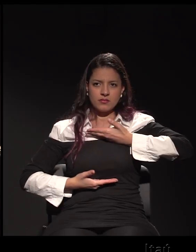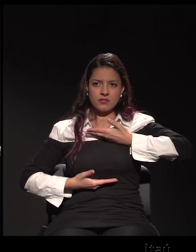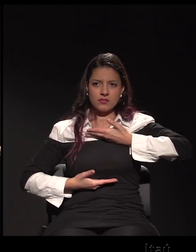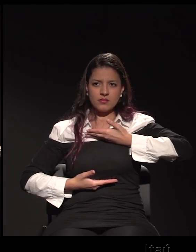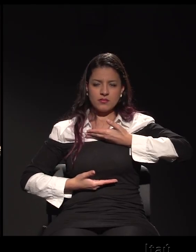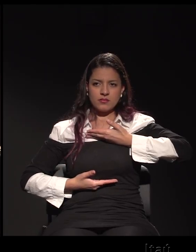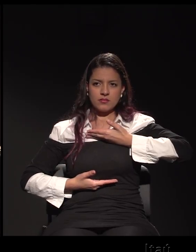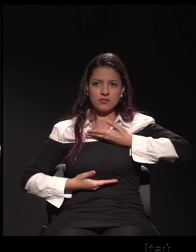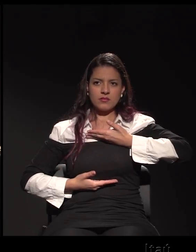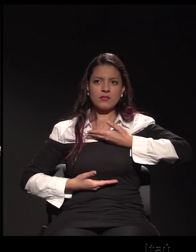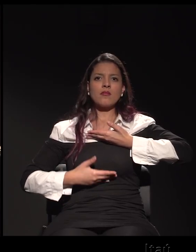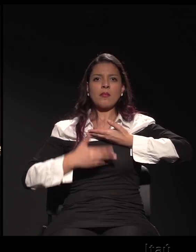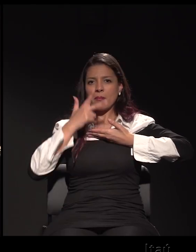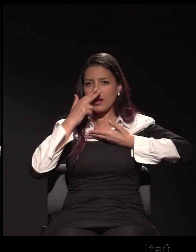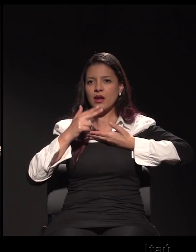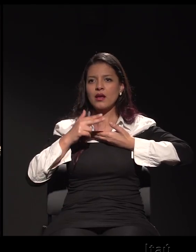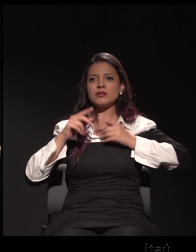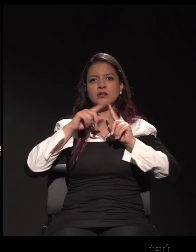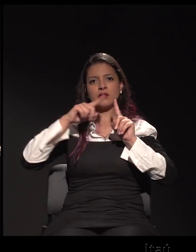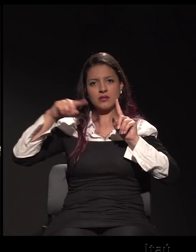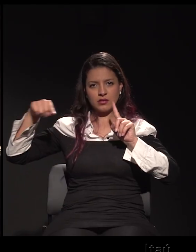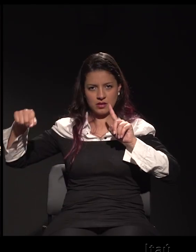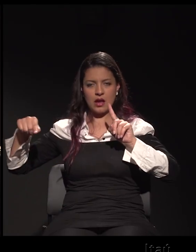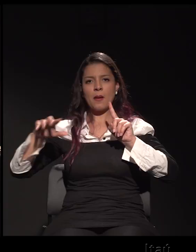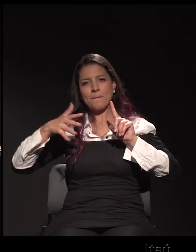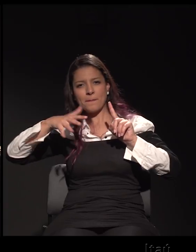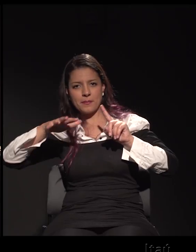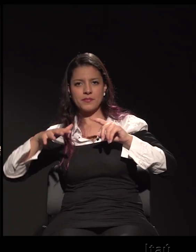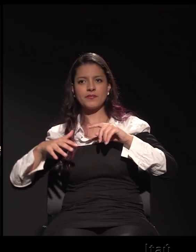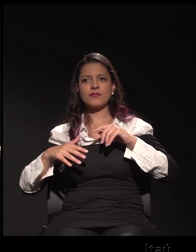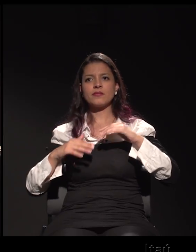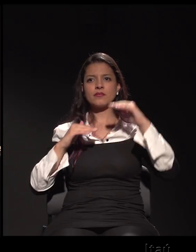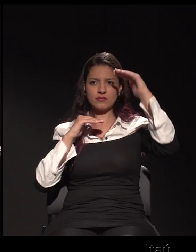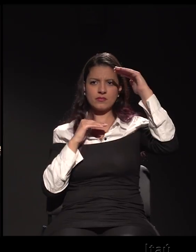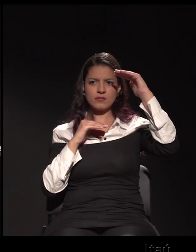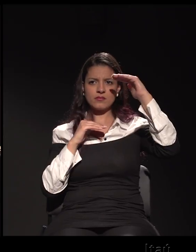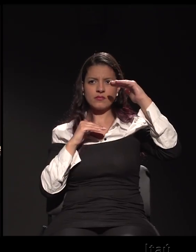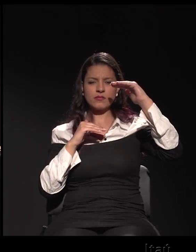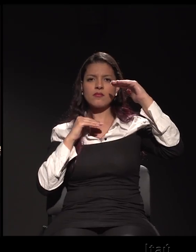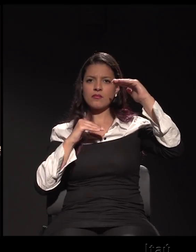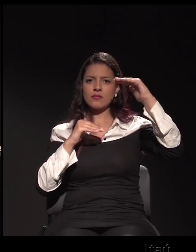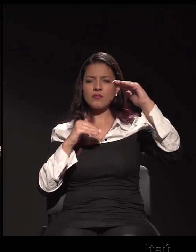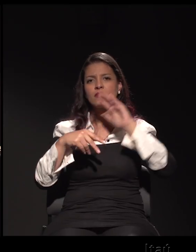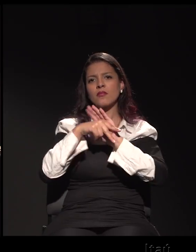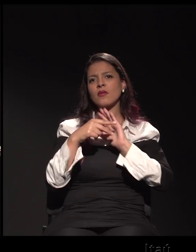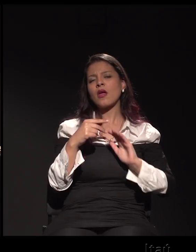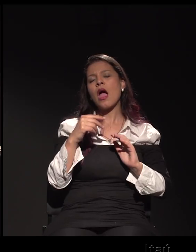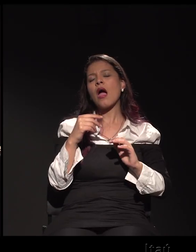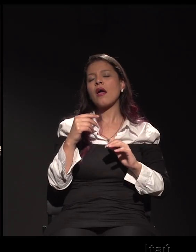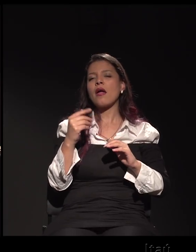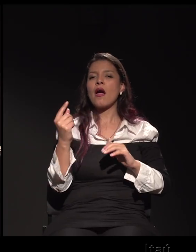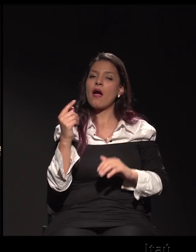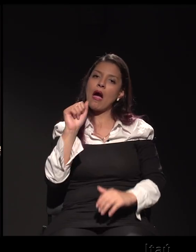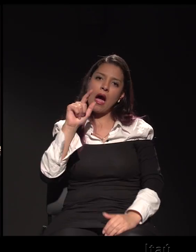da região das ondas médias. E R3, região das ondas altas. Então, na hora que eu estou